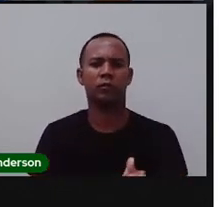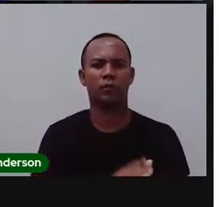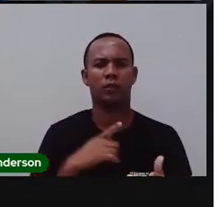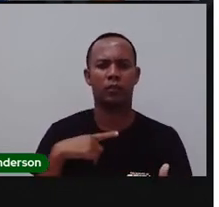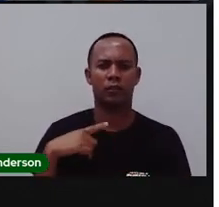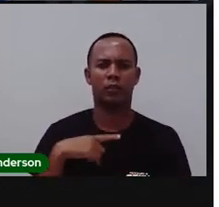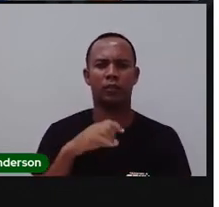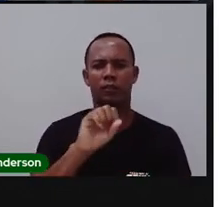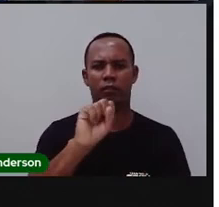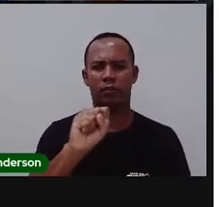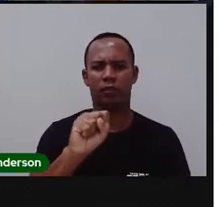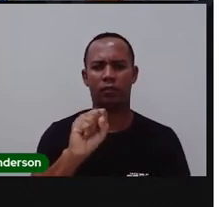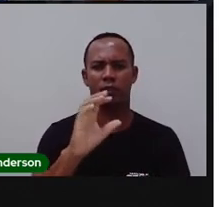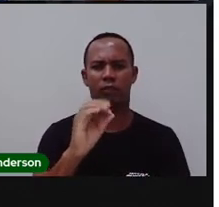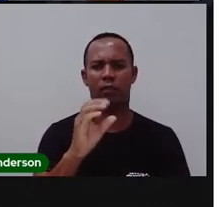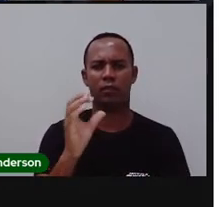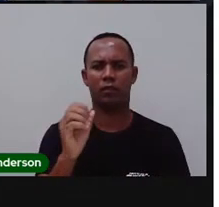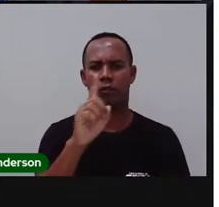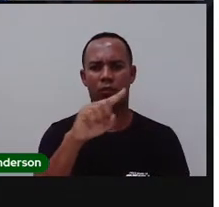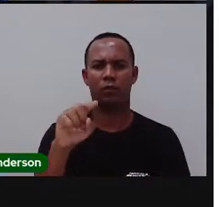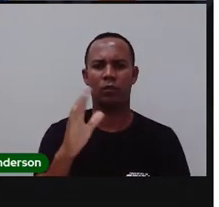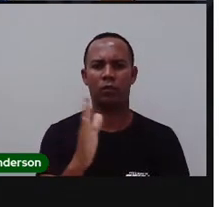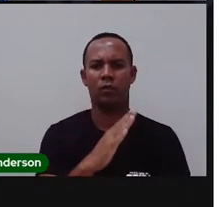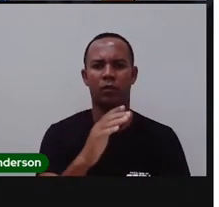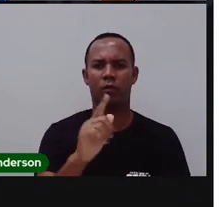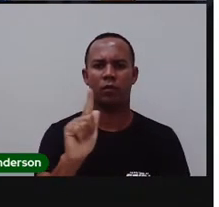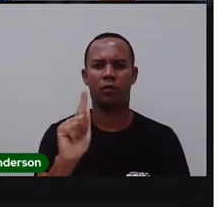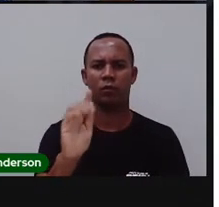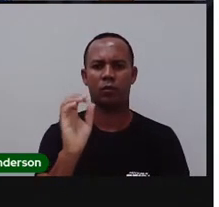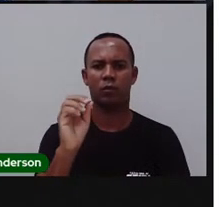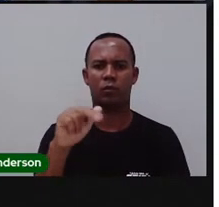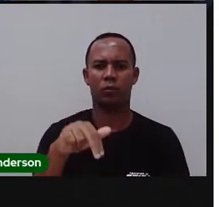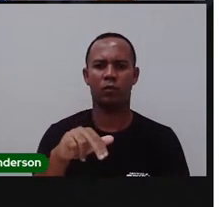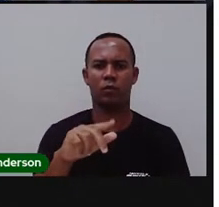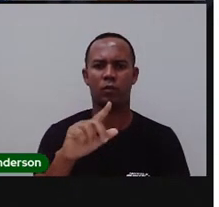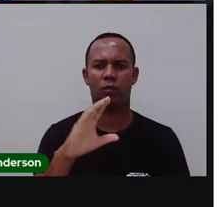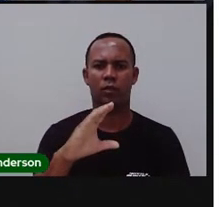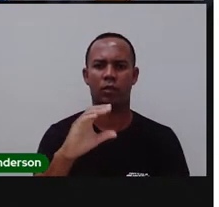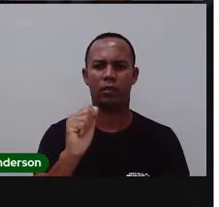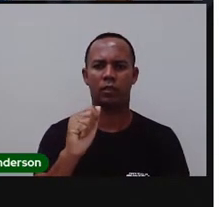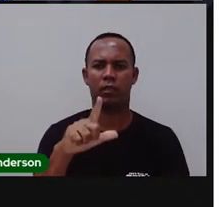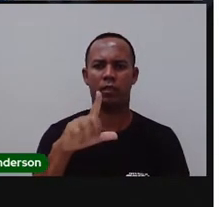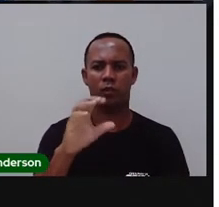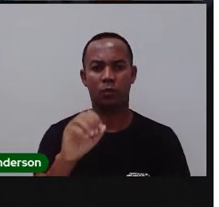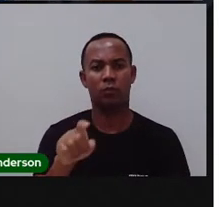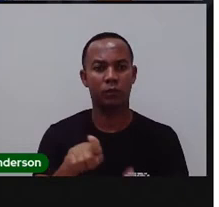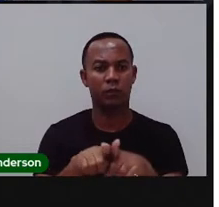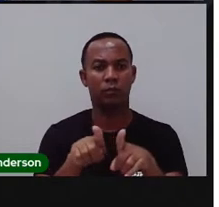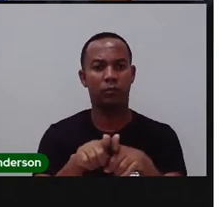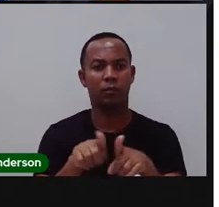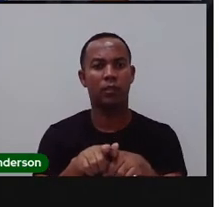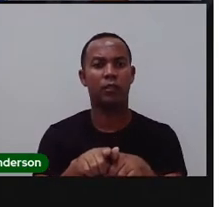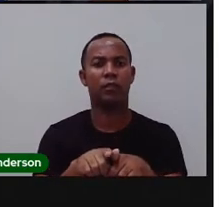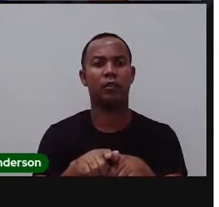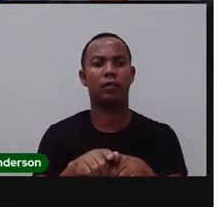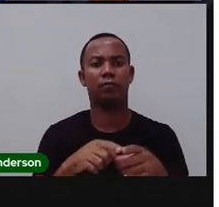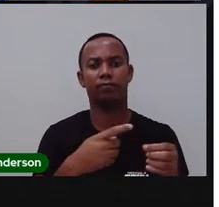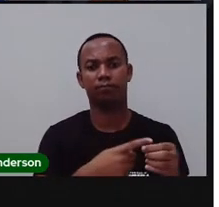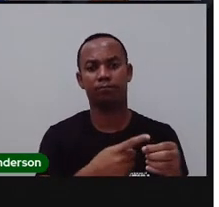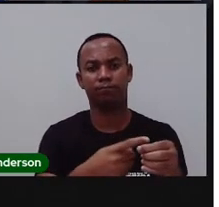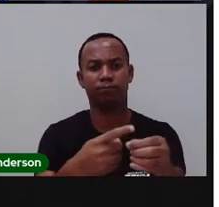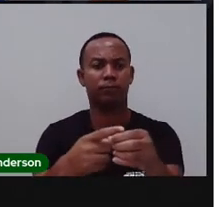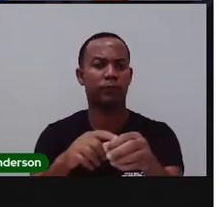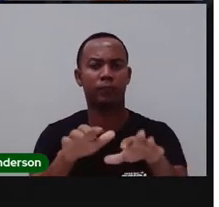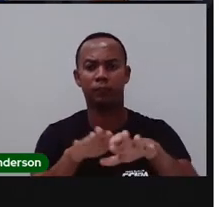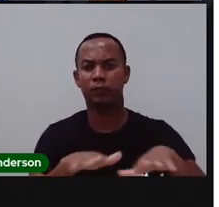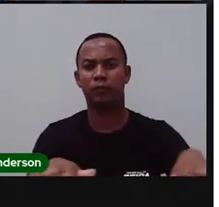Gonçalo, Tanquinho e Coração de Maria. Então, o ciclo de abastecimento, ele traz, na verdade, não só as pessoas de Feira